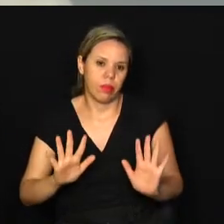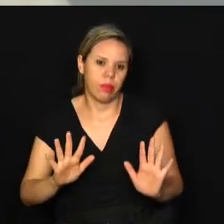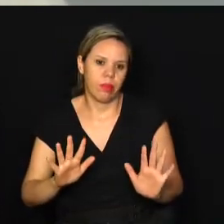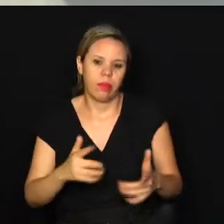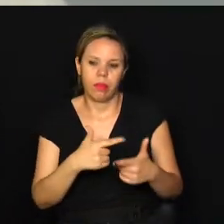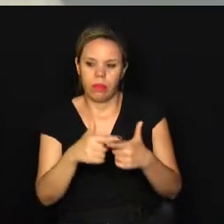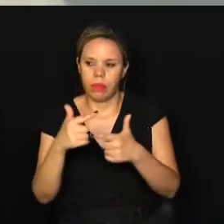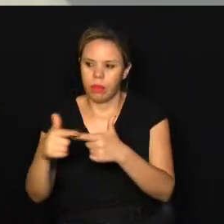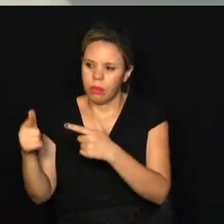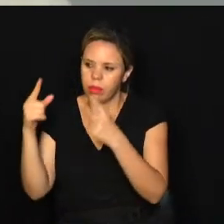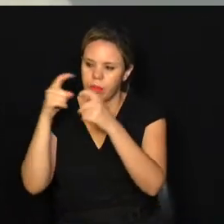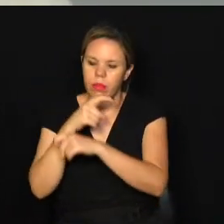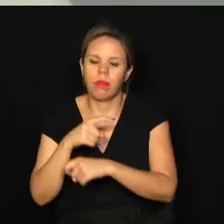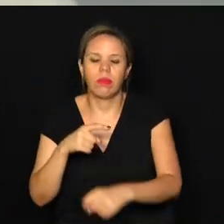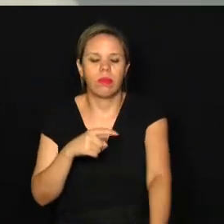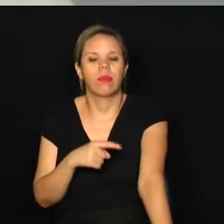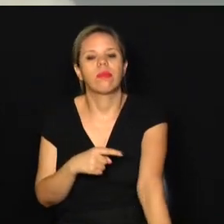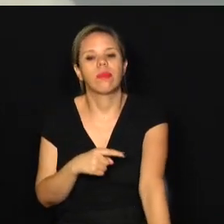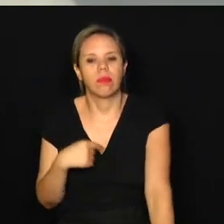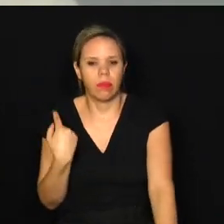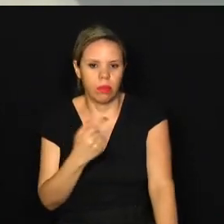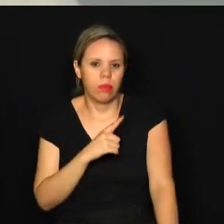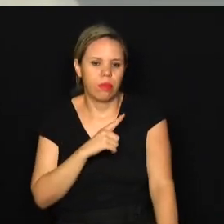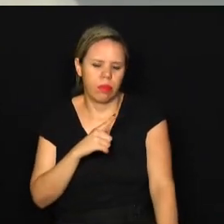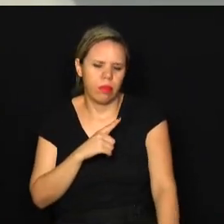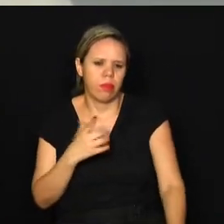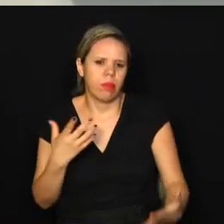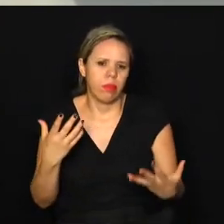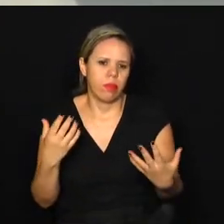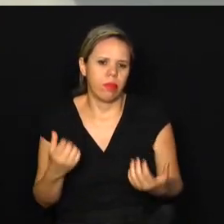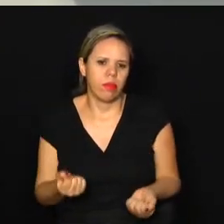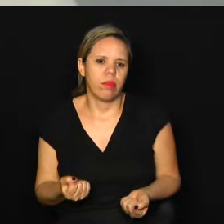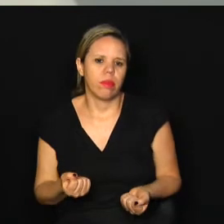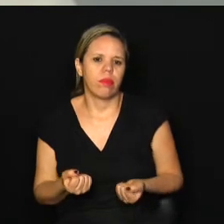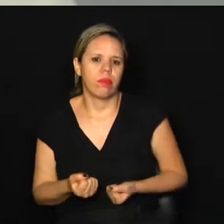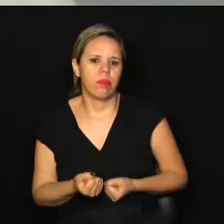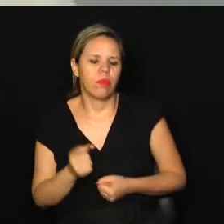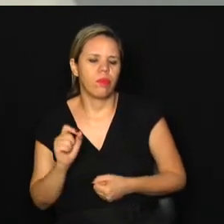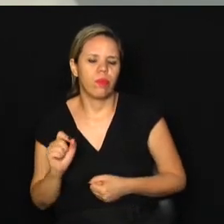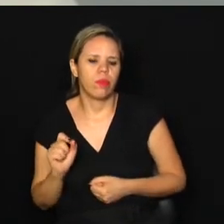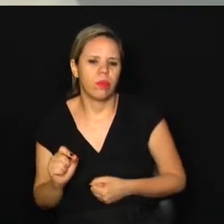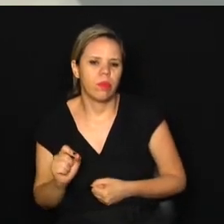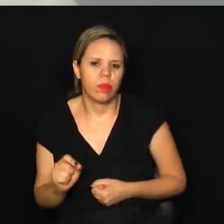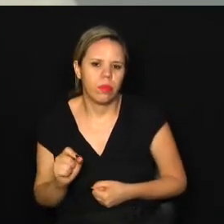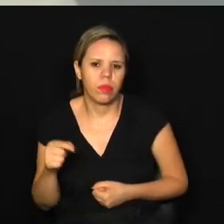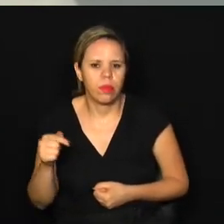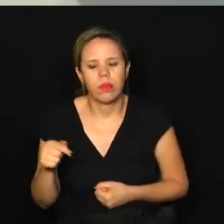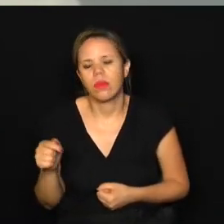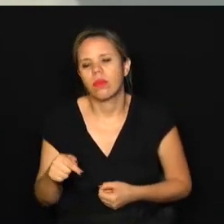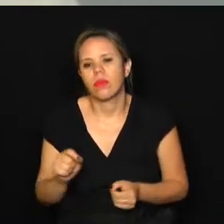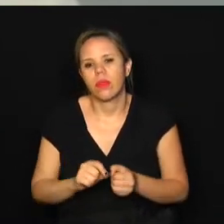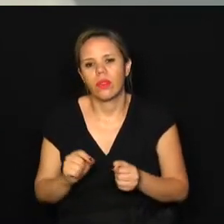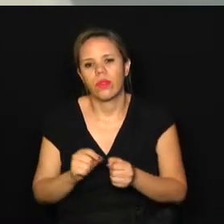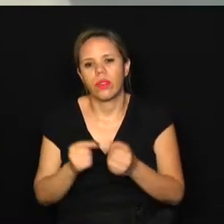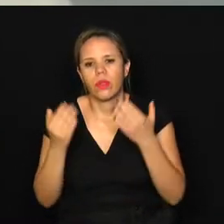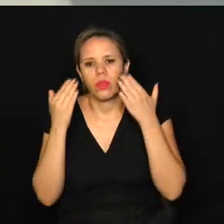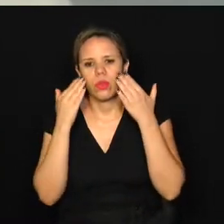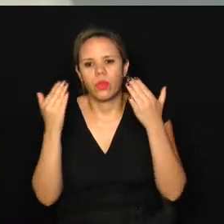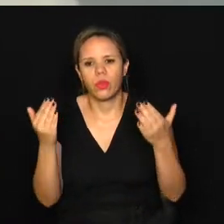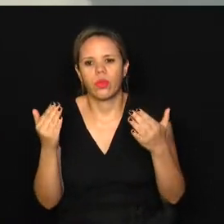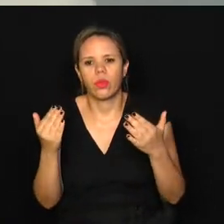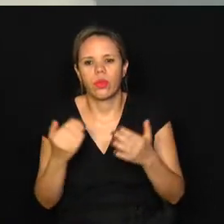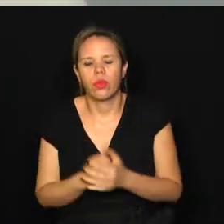das dificuldades, nós temos que reconhecer que, e aqui eu faço publicamente